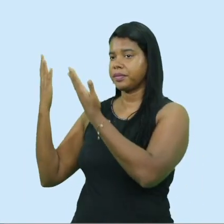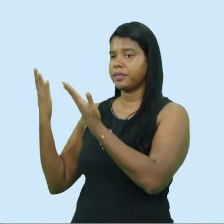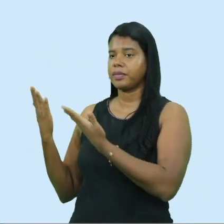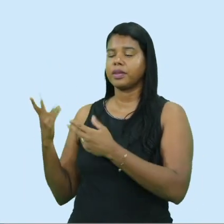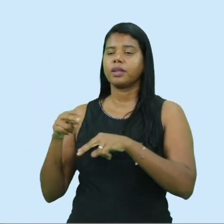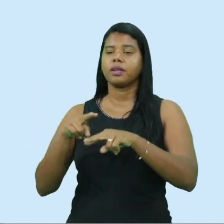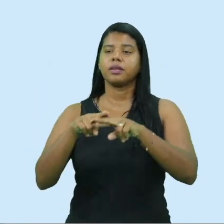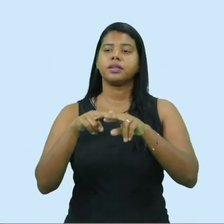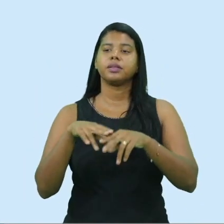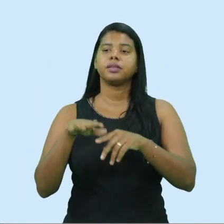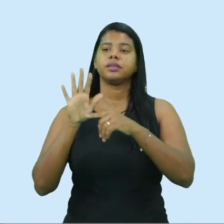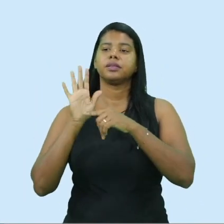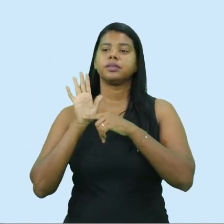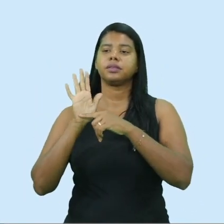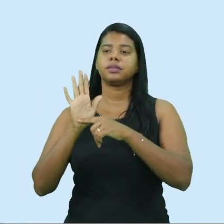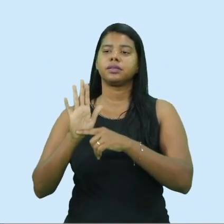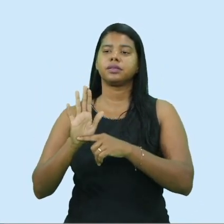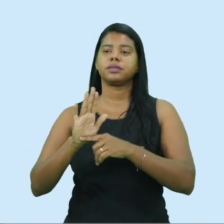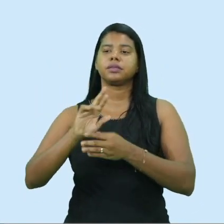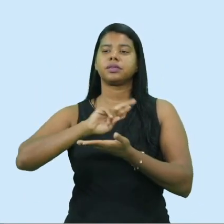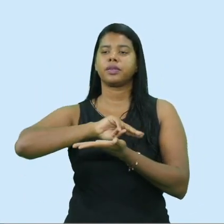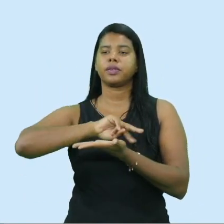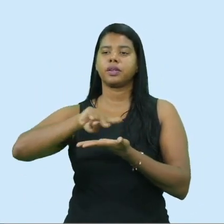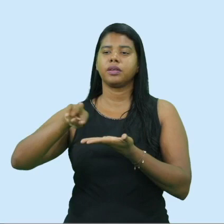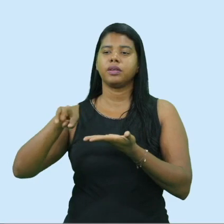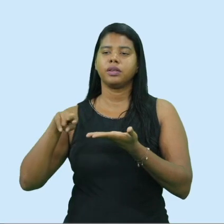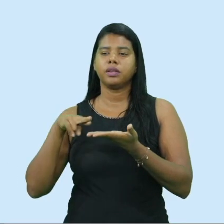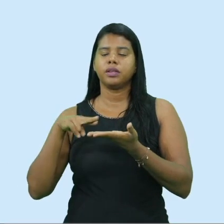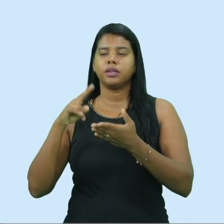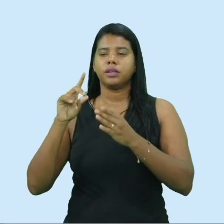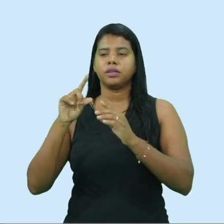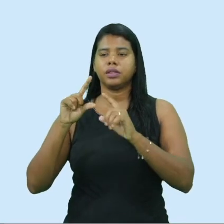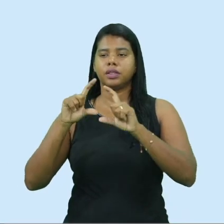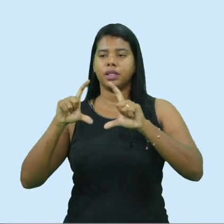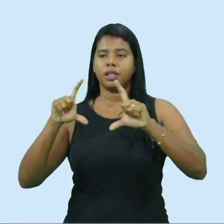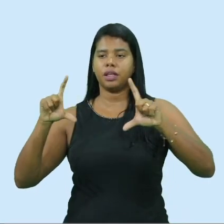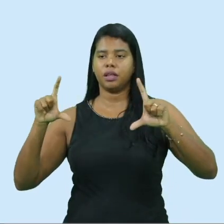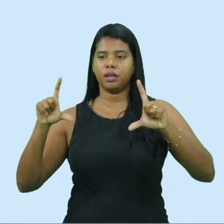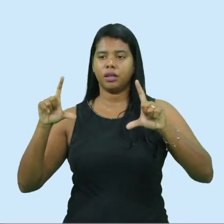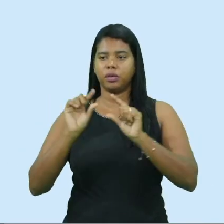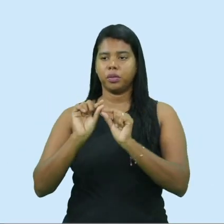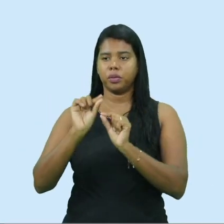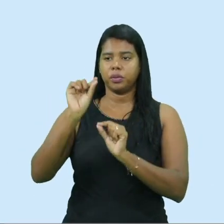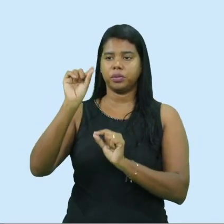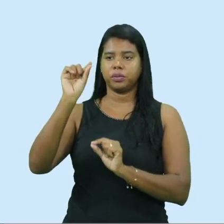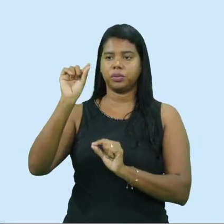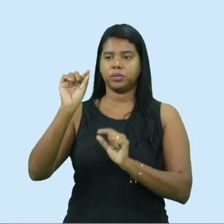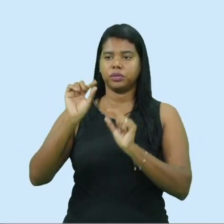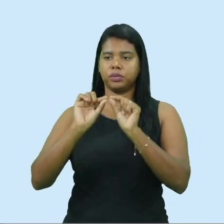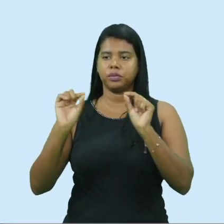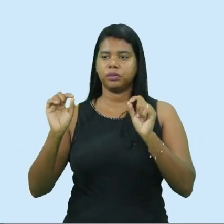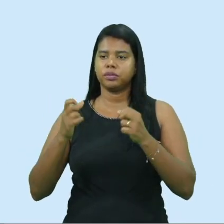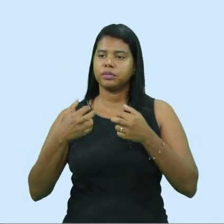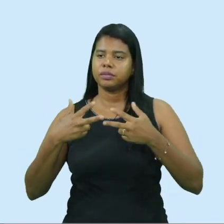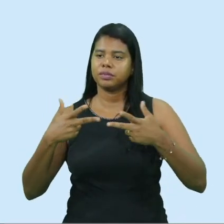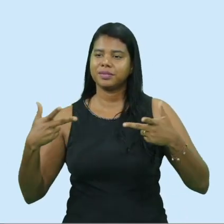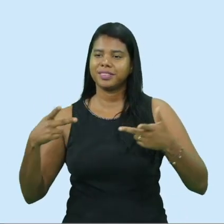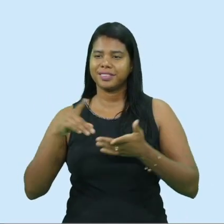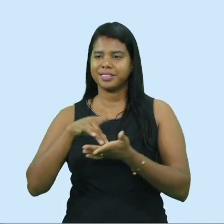Porém apresentadas com variações de espessura, largura, altura e outros detalhes.